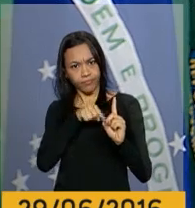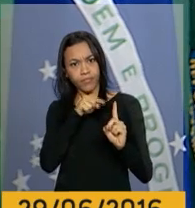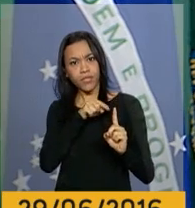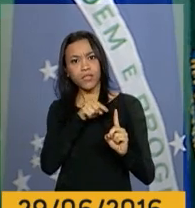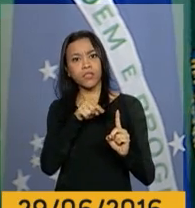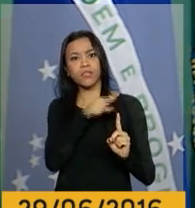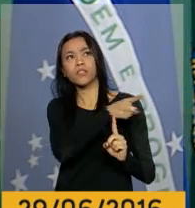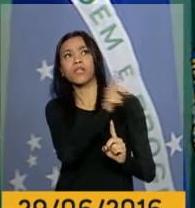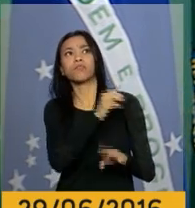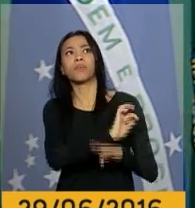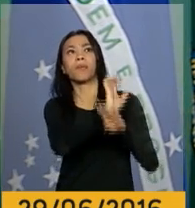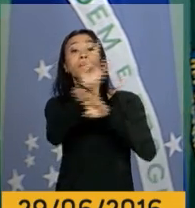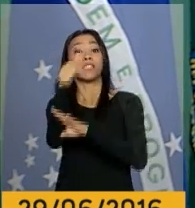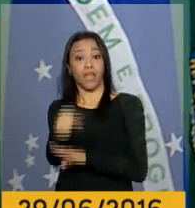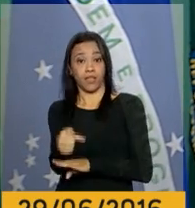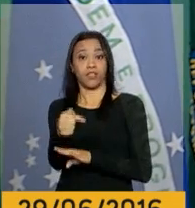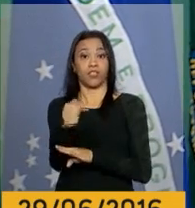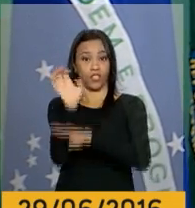da federação,